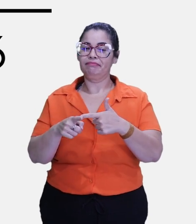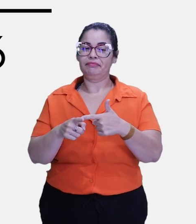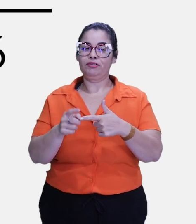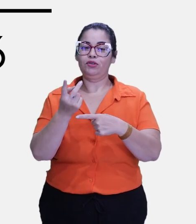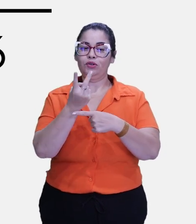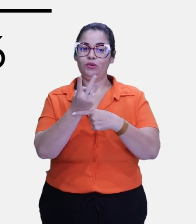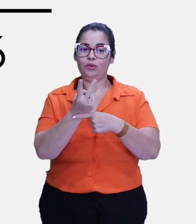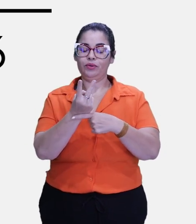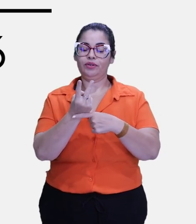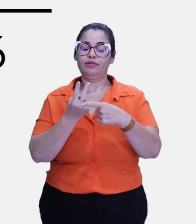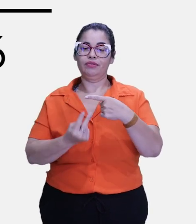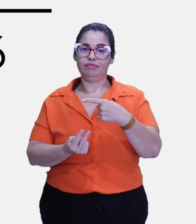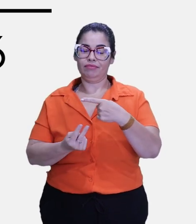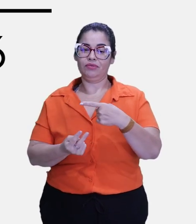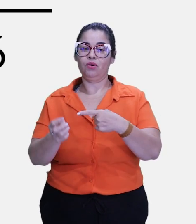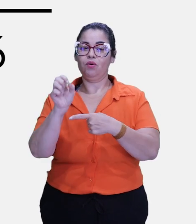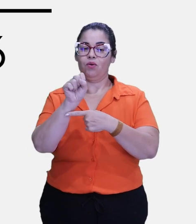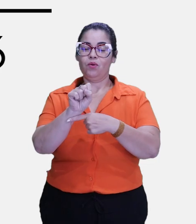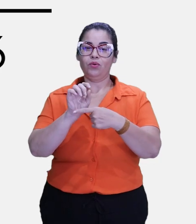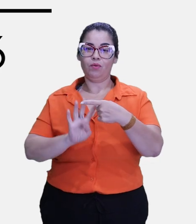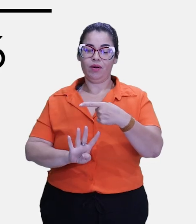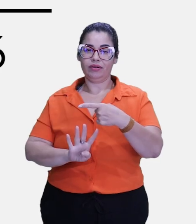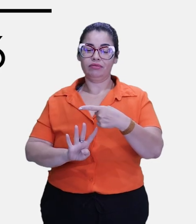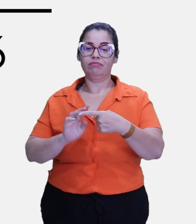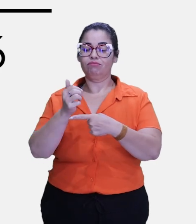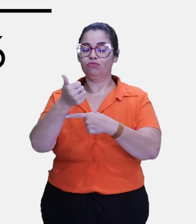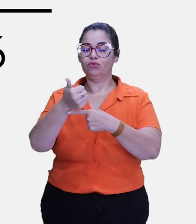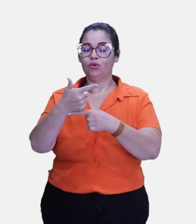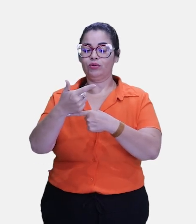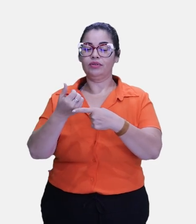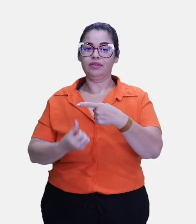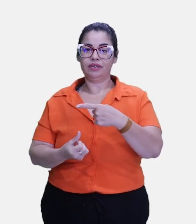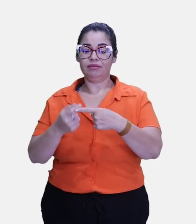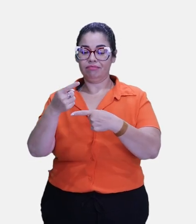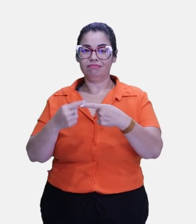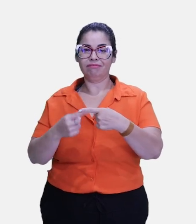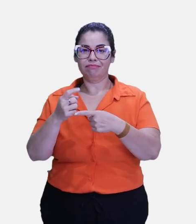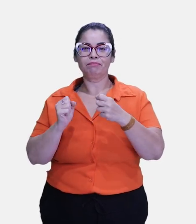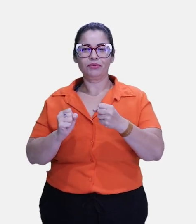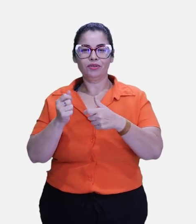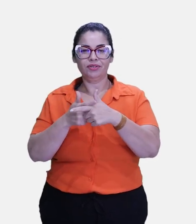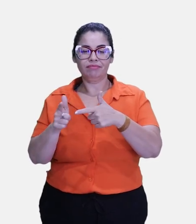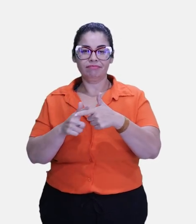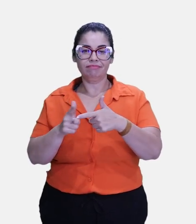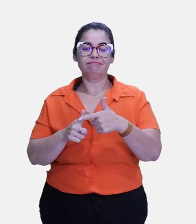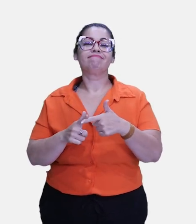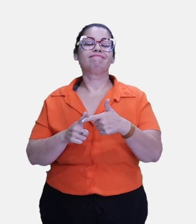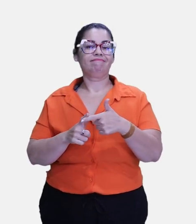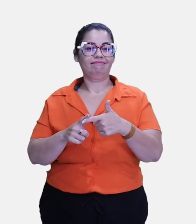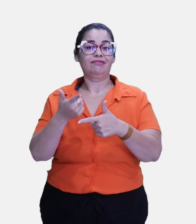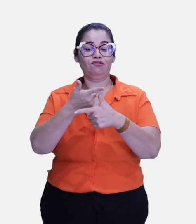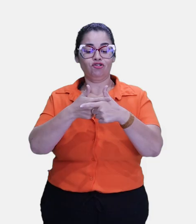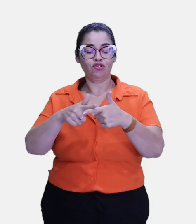em 2 meios, 8 quartos e 12 sextos. As frações aparentes,